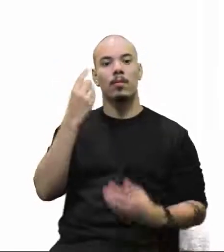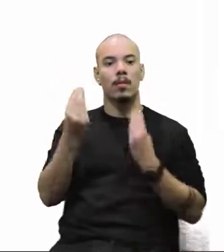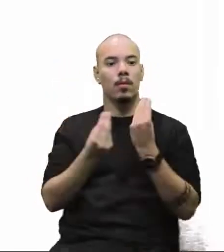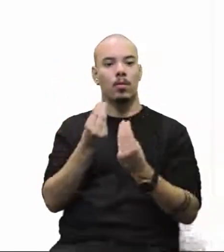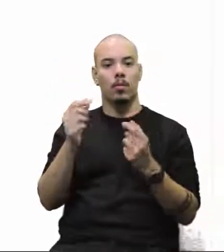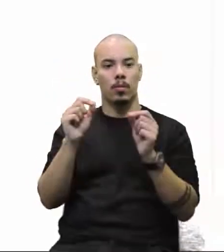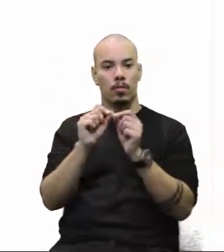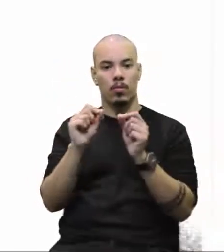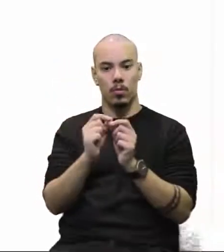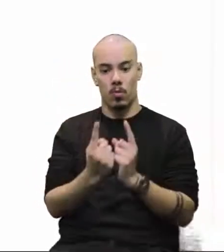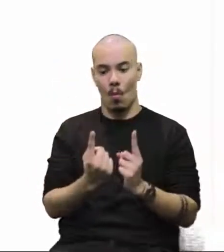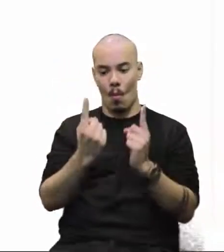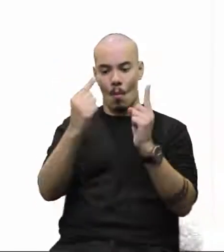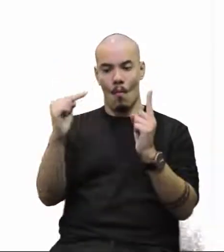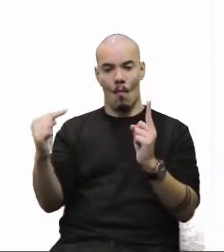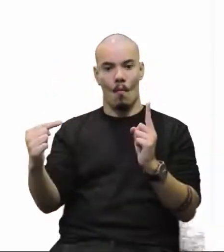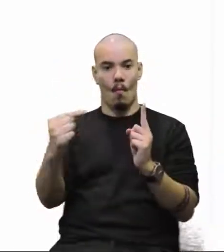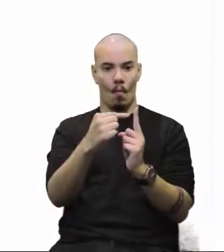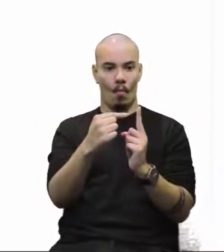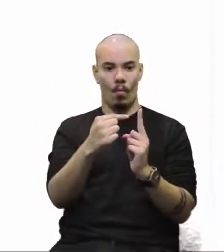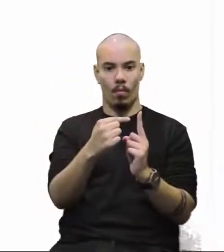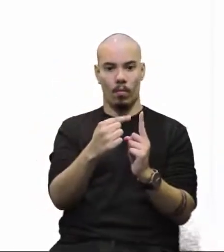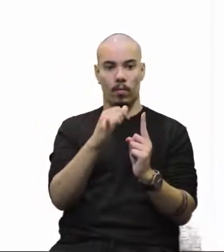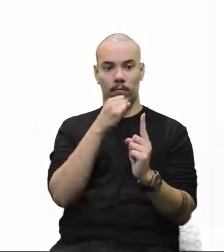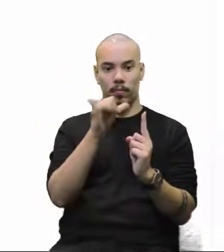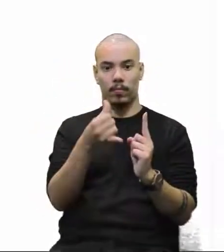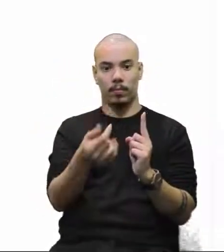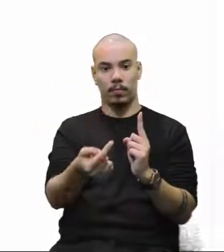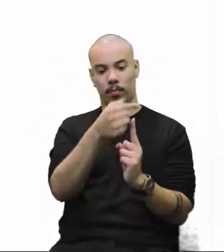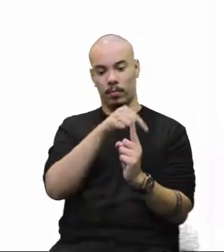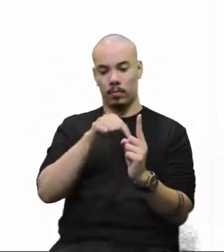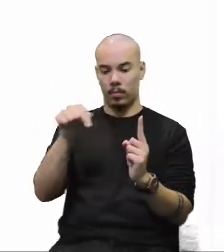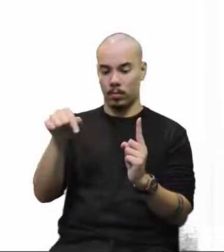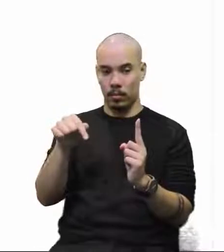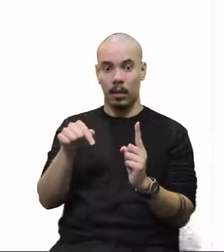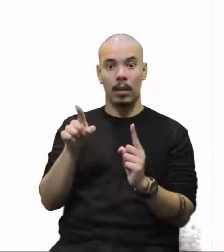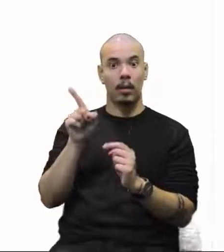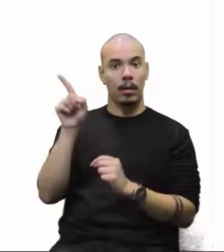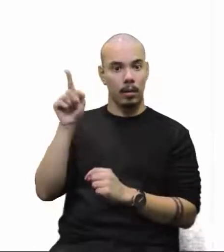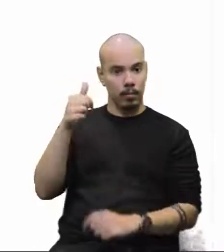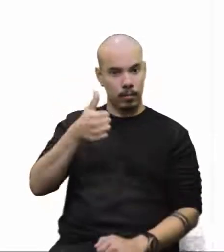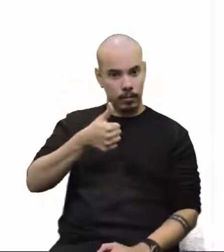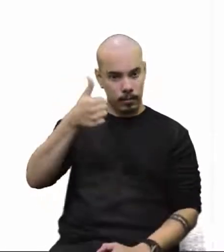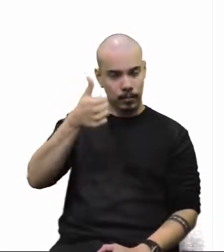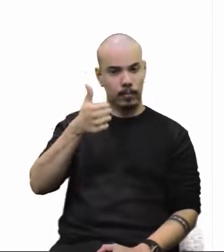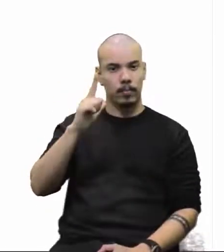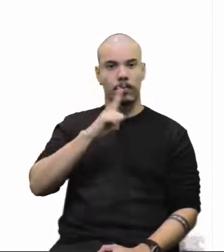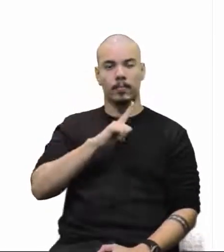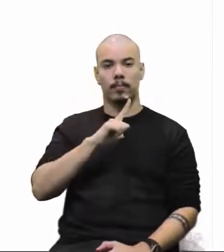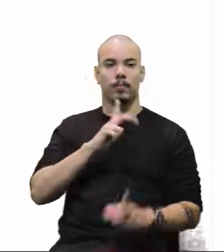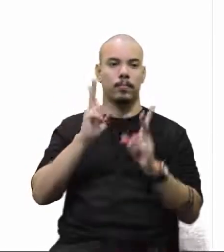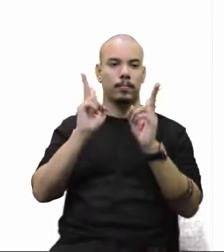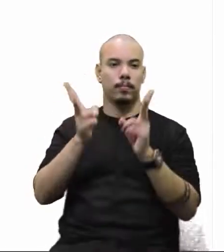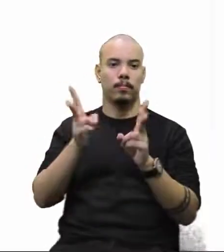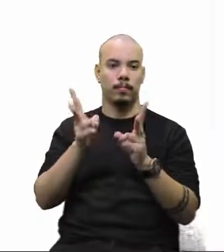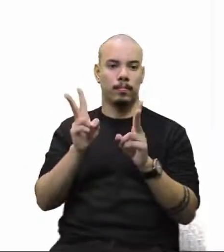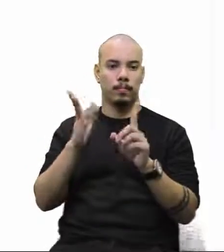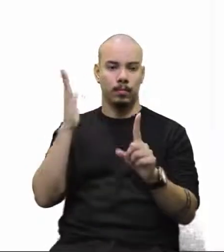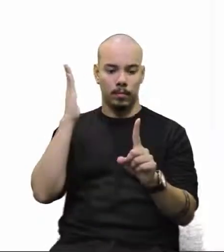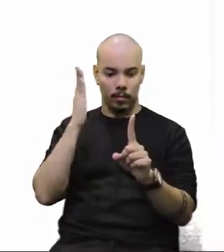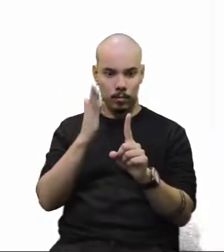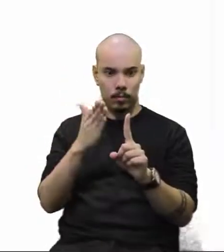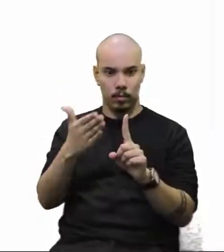ao quê? A corrente 2. Então, neste caso, que tem a mesma direção